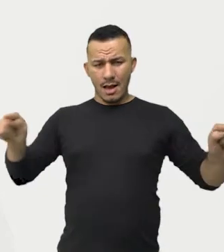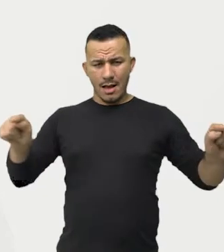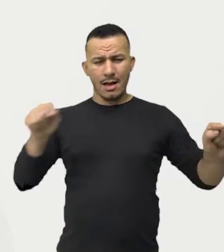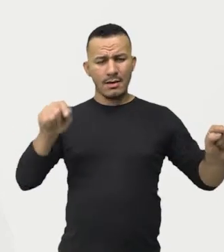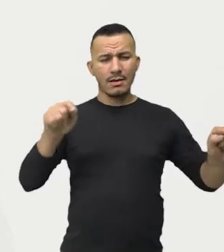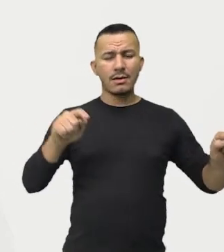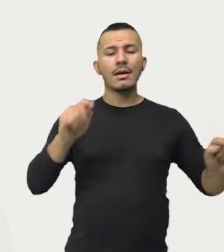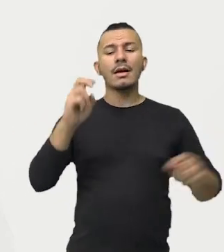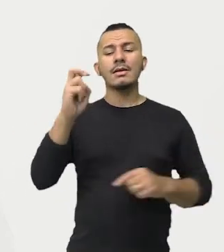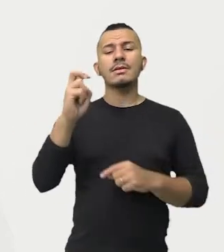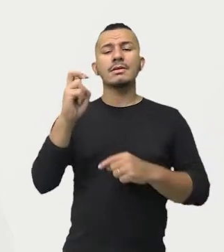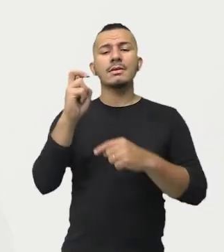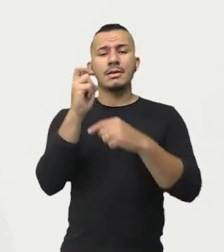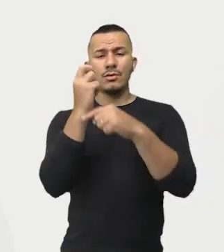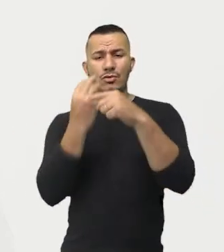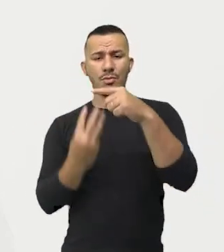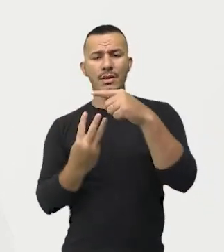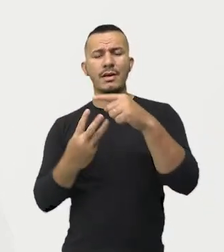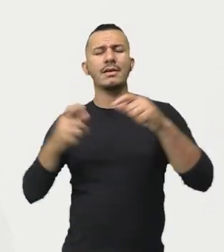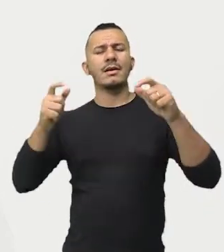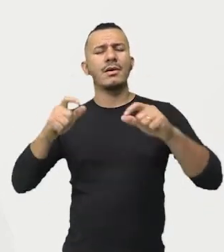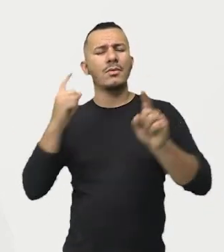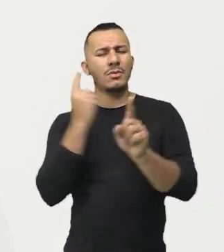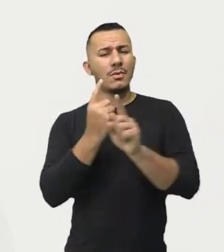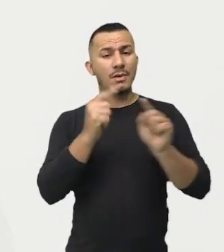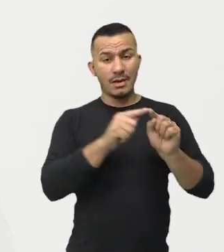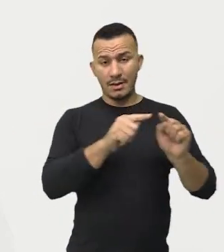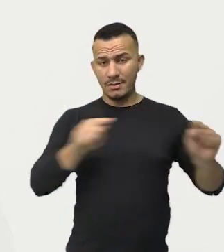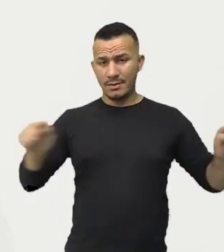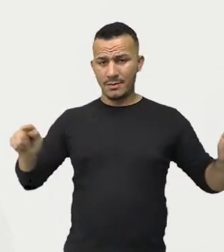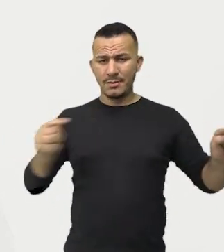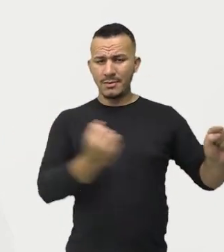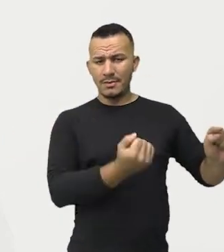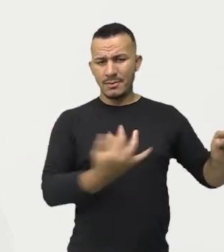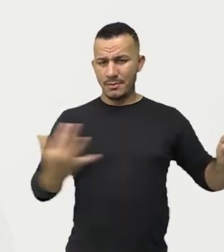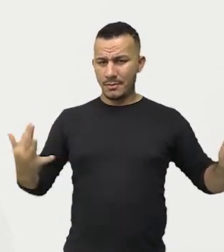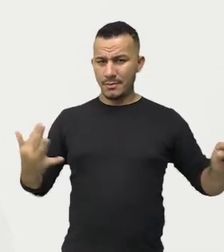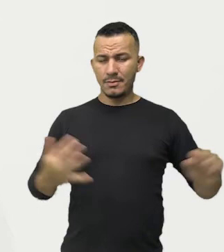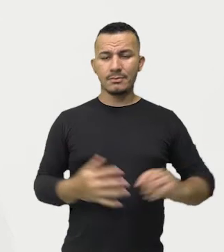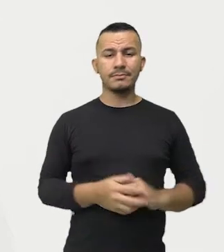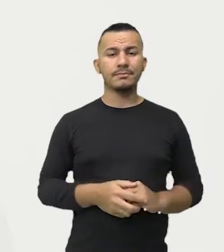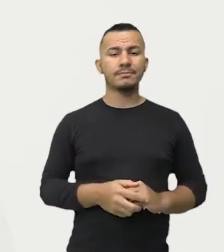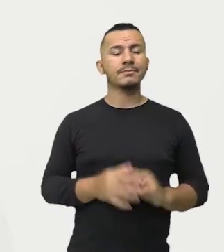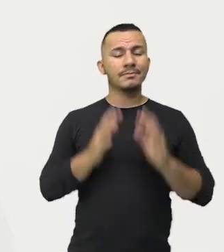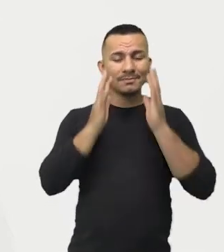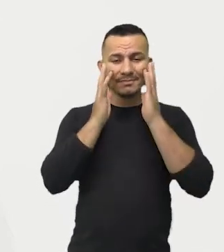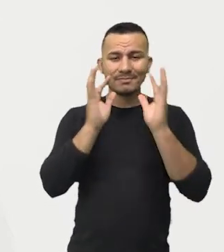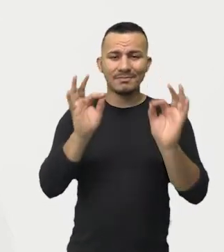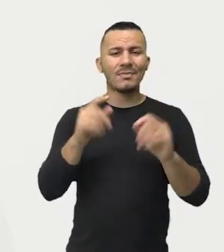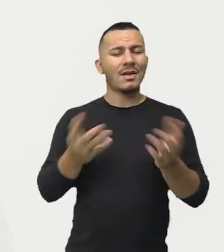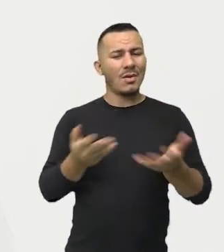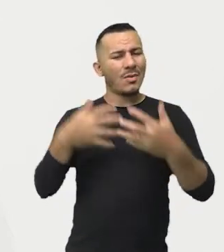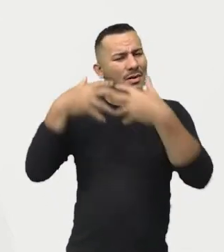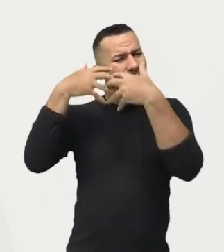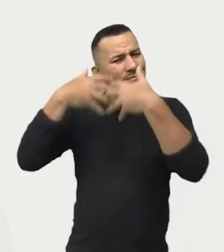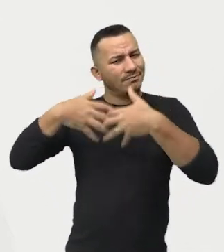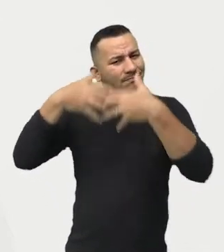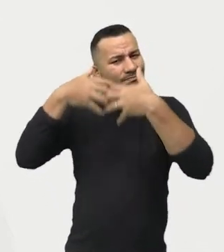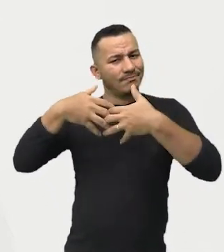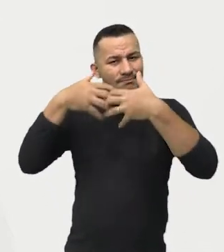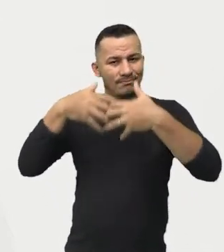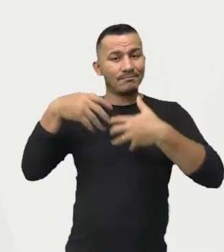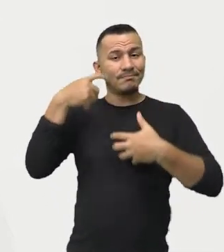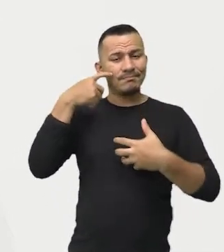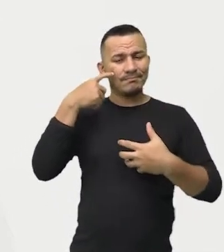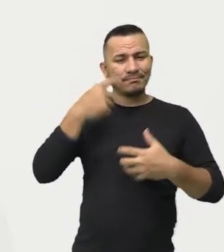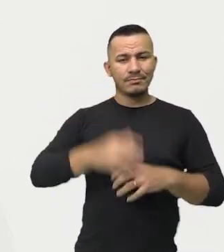fração 5 sobre 3? Aí, pessoal, agora tu tem que pensar um pouquinho. Ó.